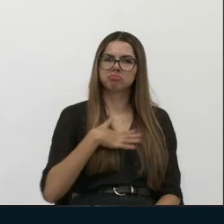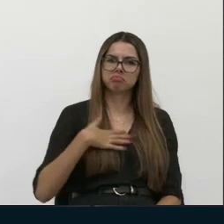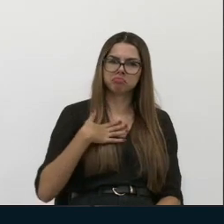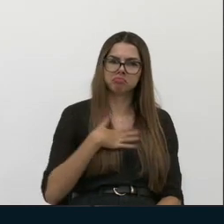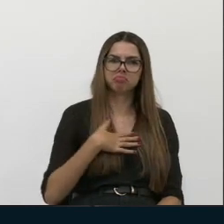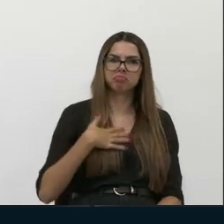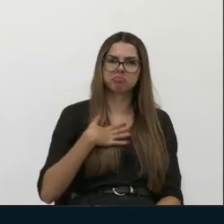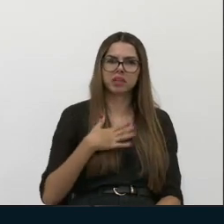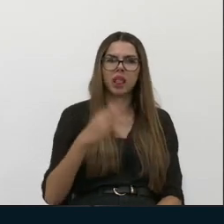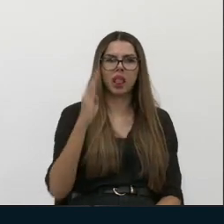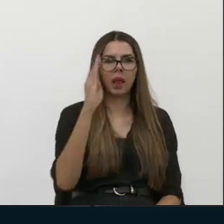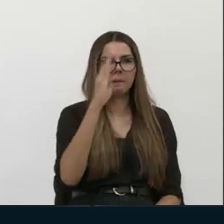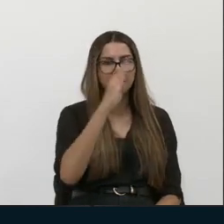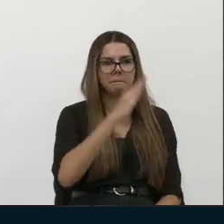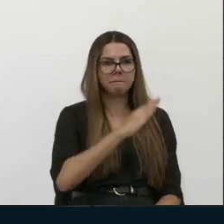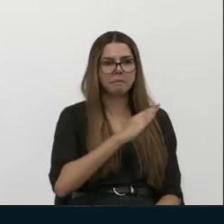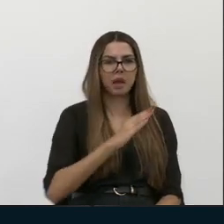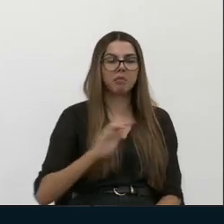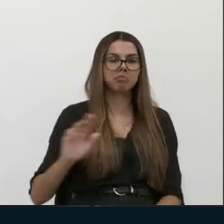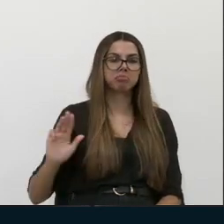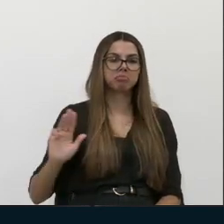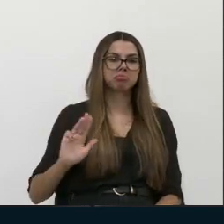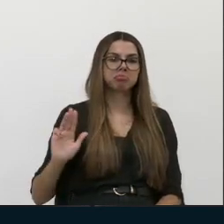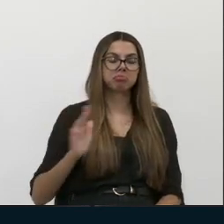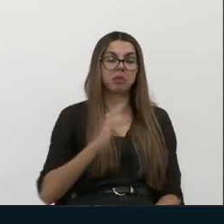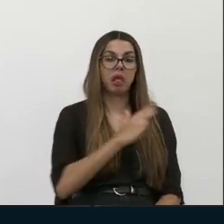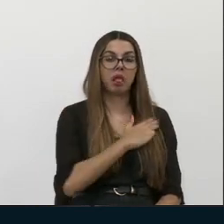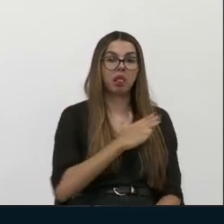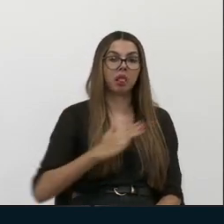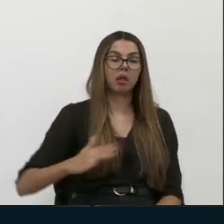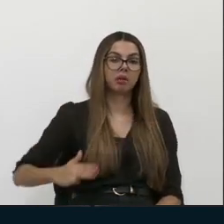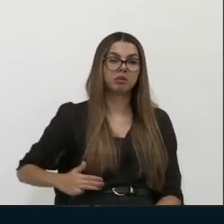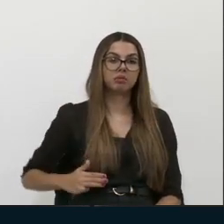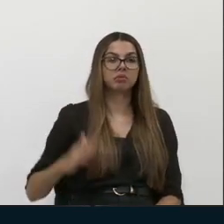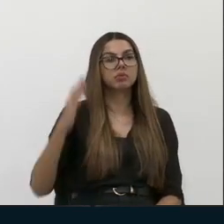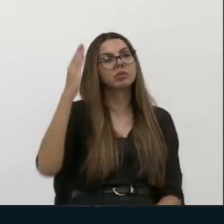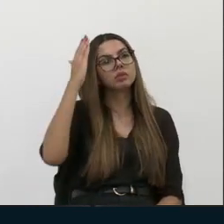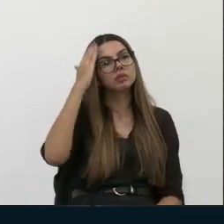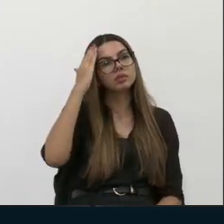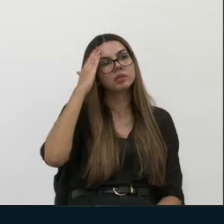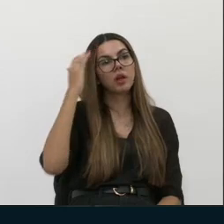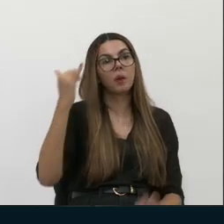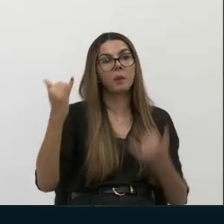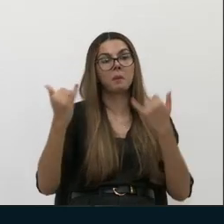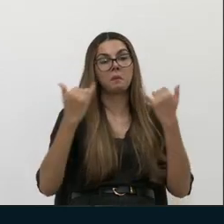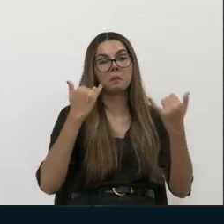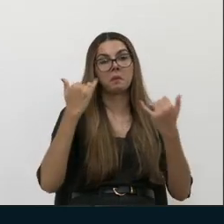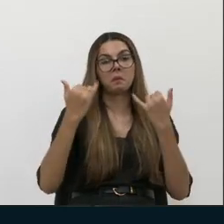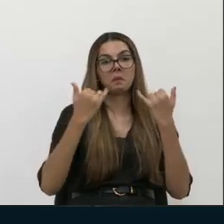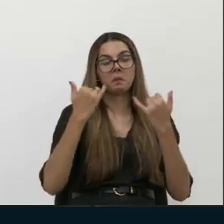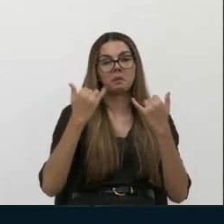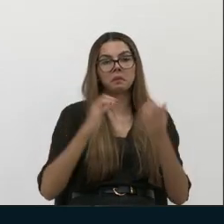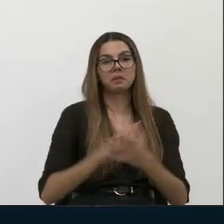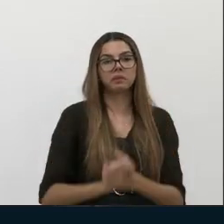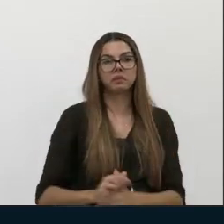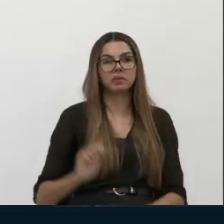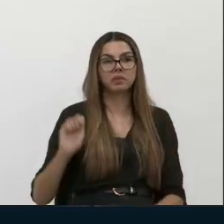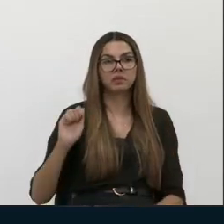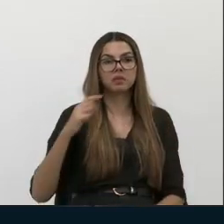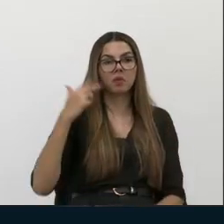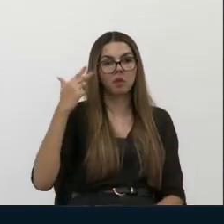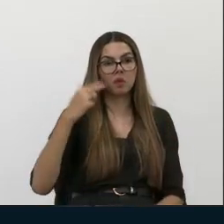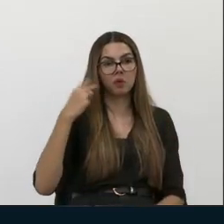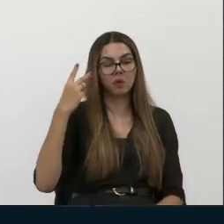falando mal do governo Lula, né? Porque vocês, pelo que eu saiba, ou a informação de bastidores... O Lucas está aí na base